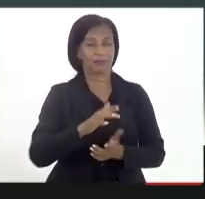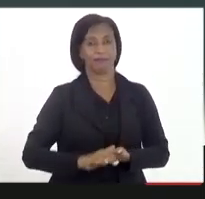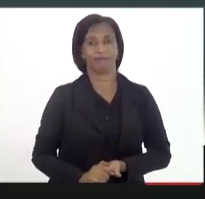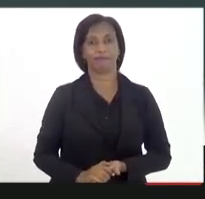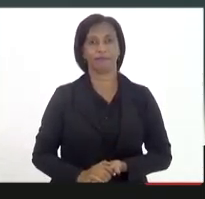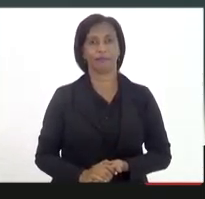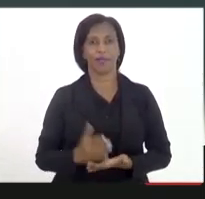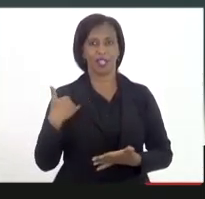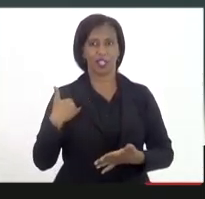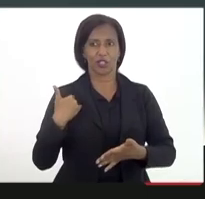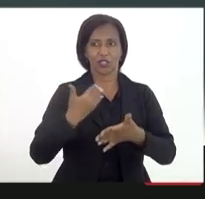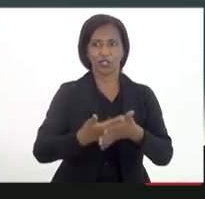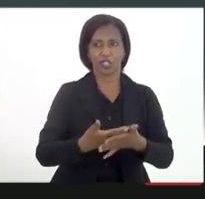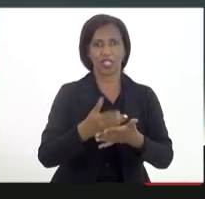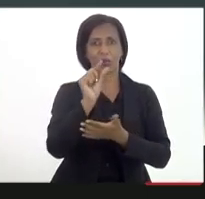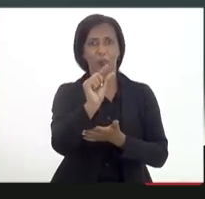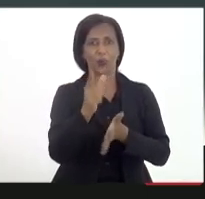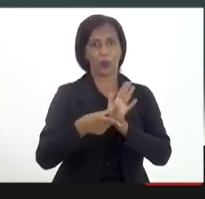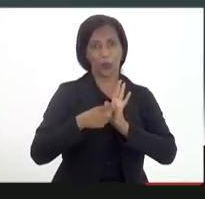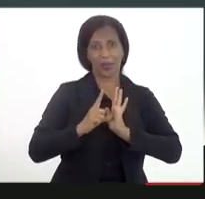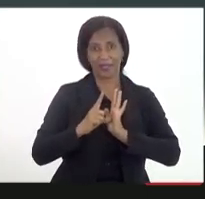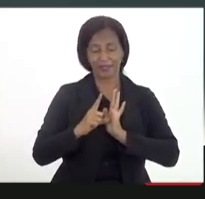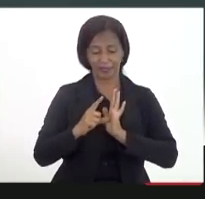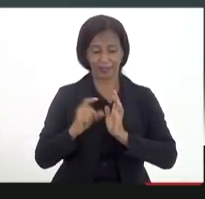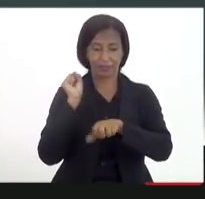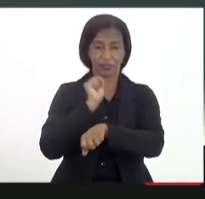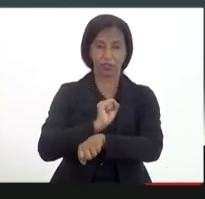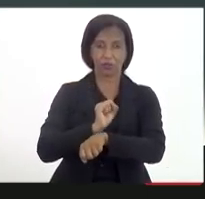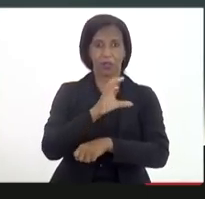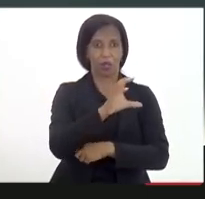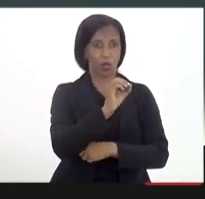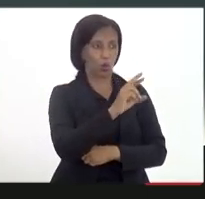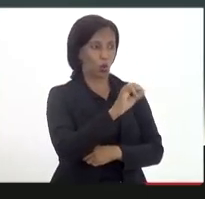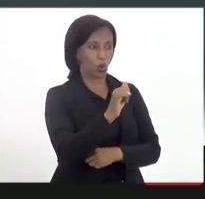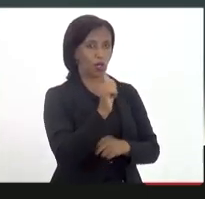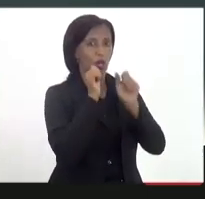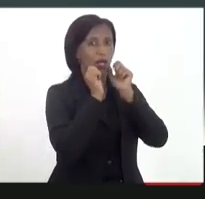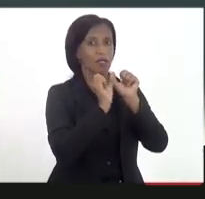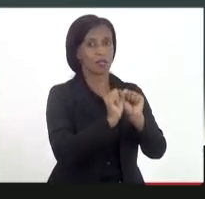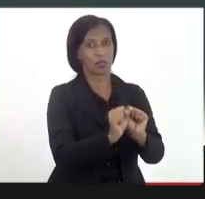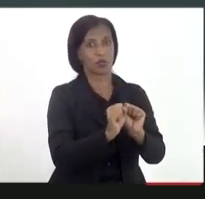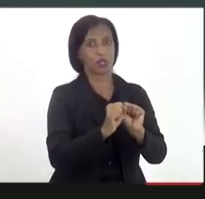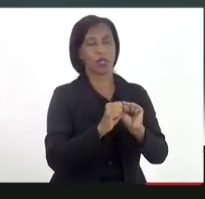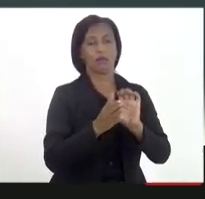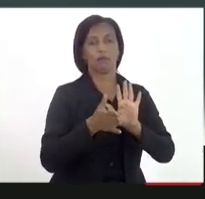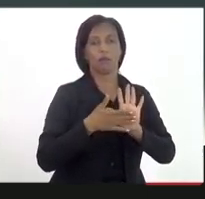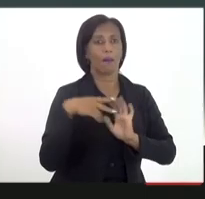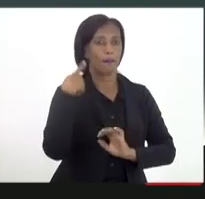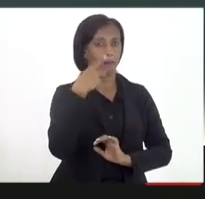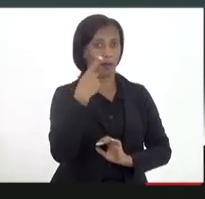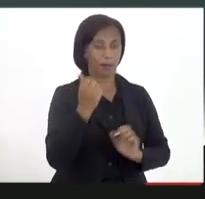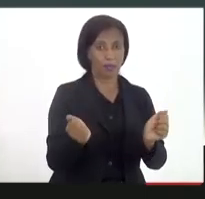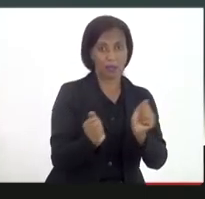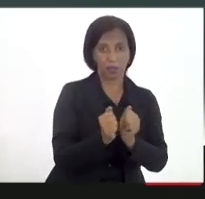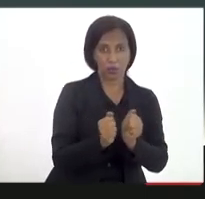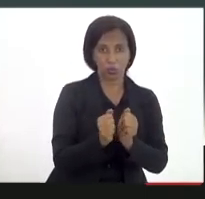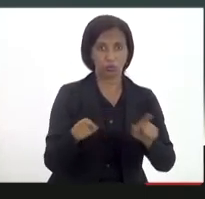Cheguei um pouquinho antes estava esperando o nosso coronel da assessoria parlamentar que está aqui ao meu lado também